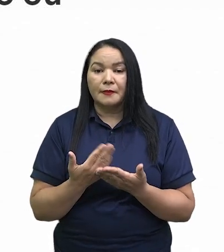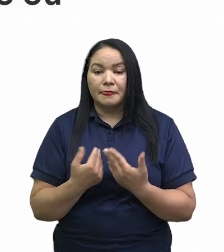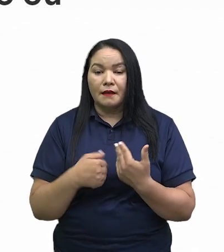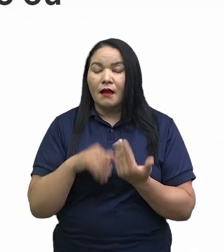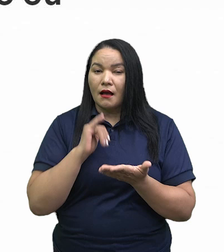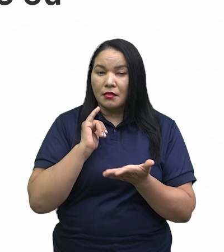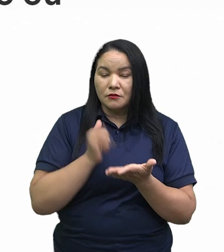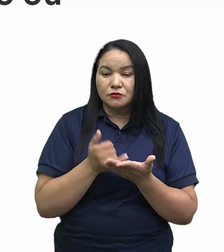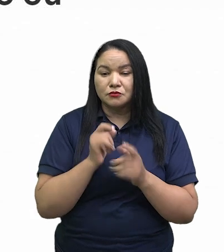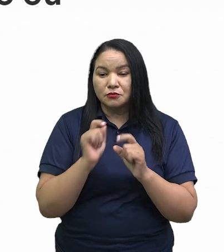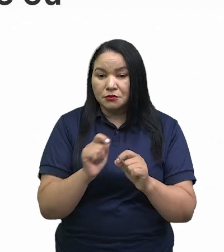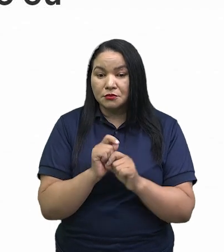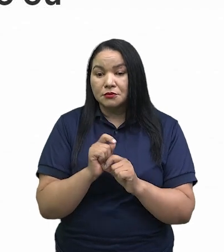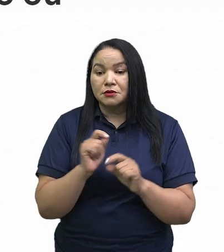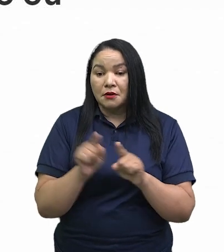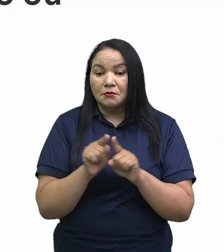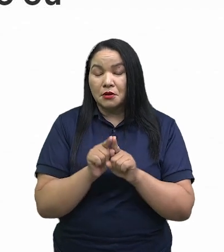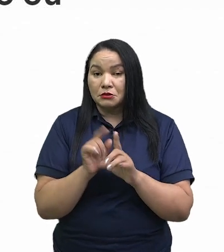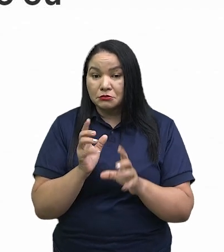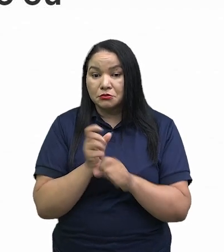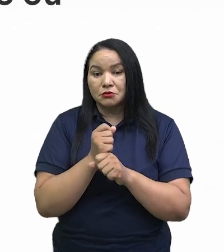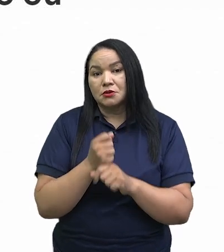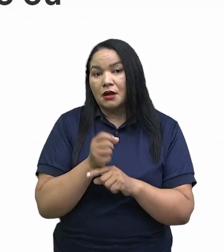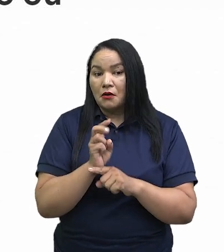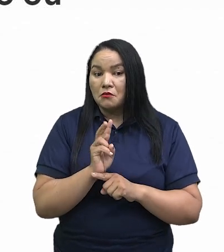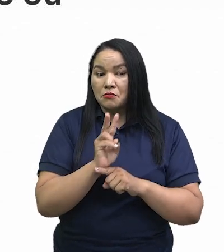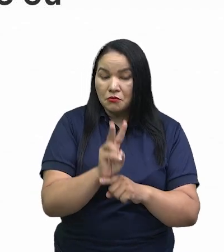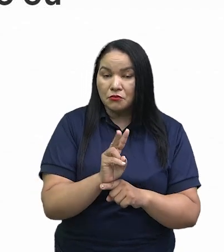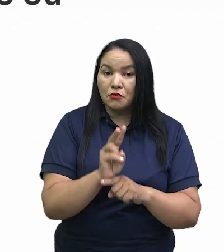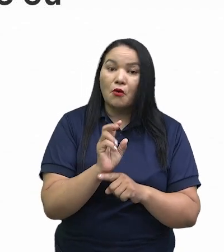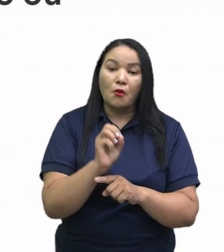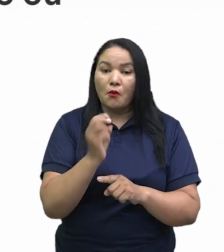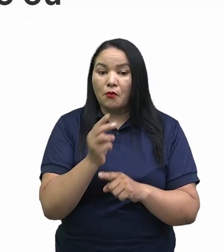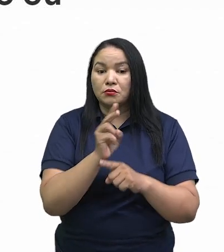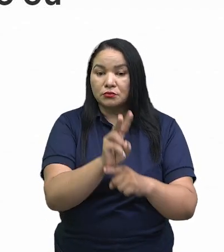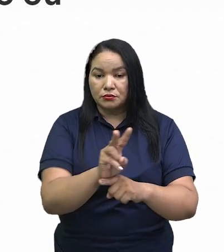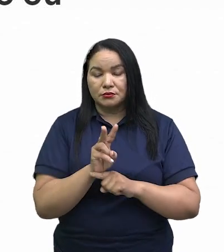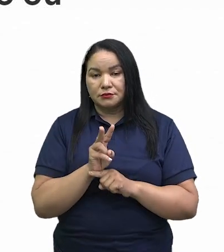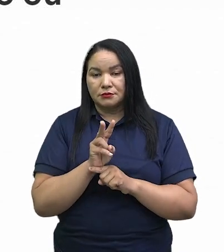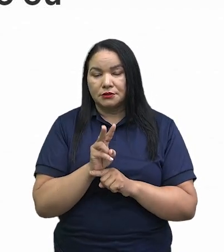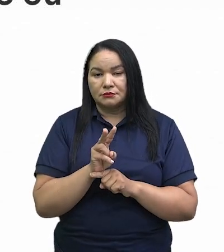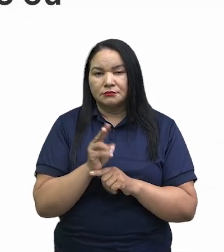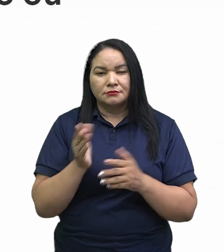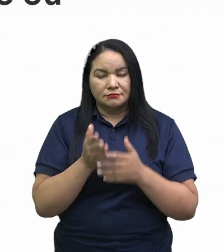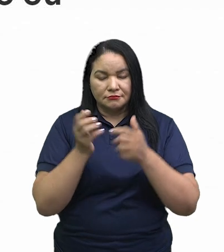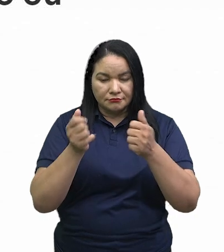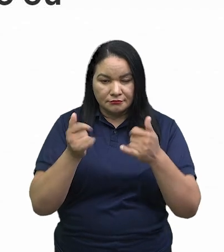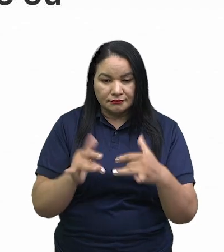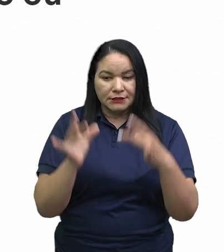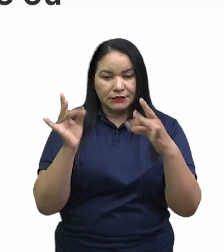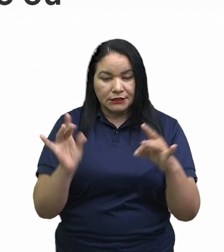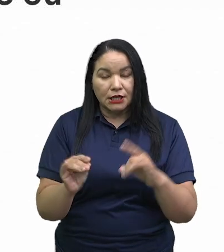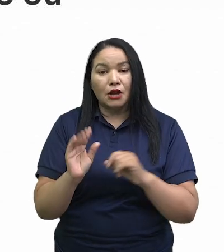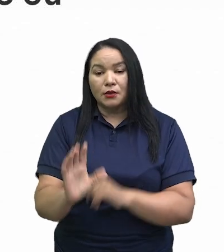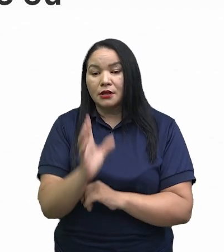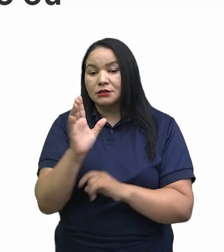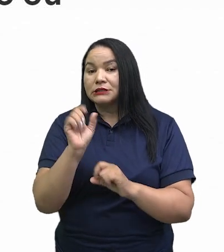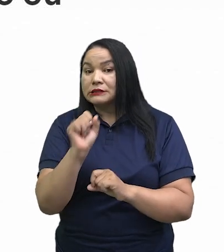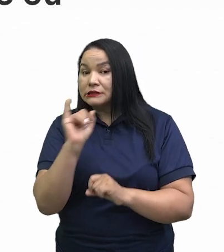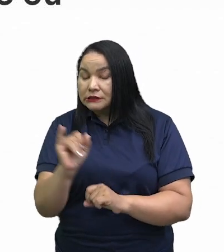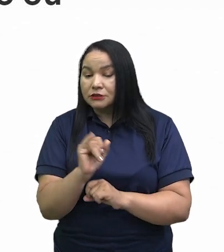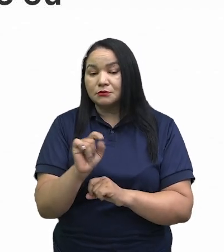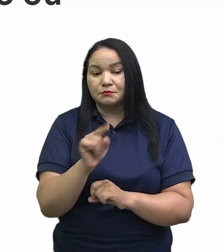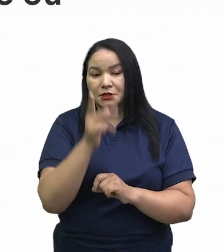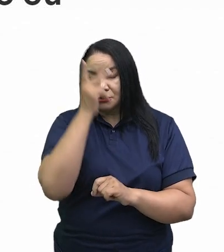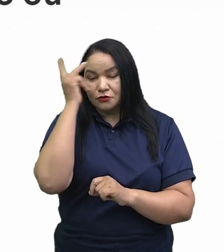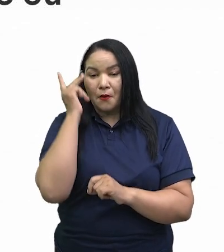compensar o risco e o custo de emprestar dinheiro. Agora, só que traduzindo para você, o que acontece? Se alguém lhe pede ali